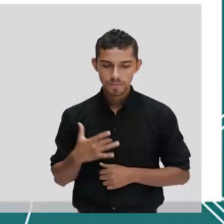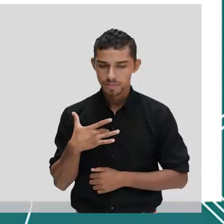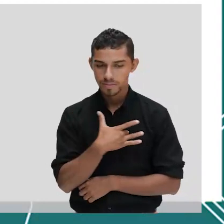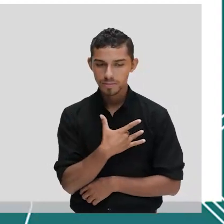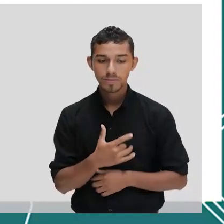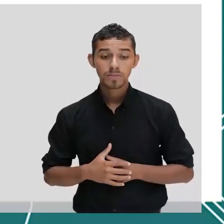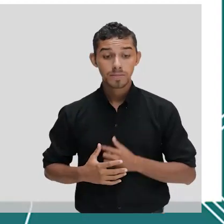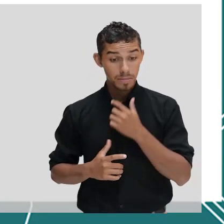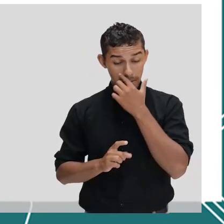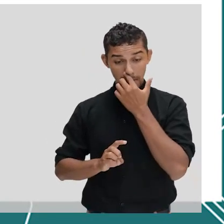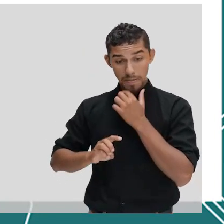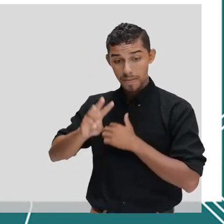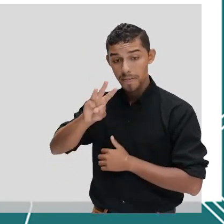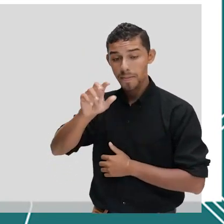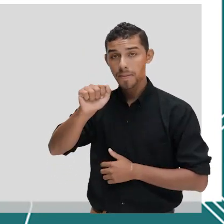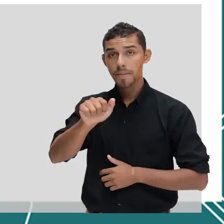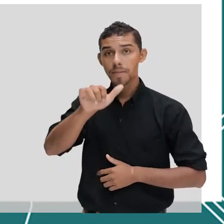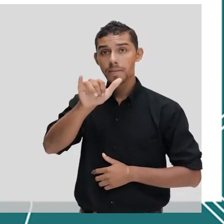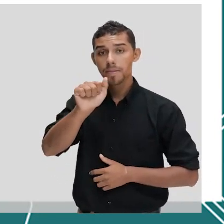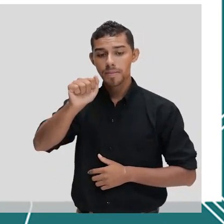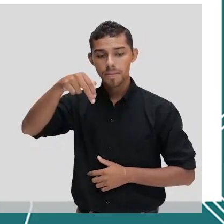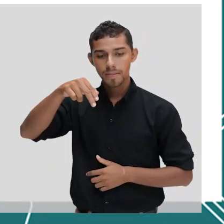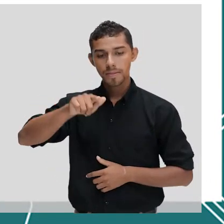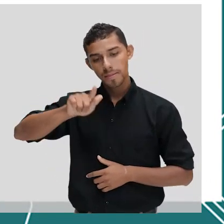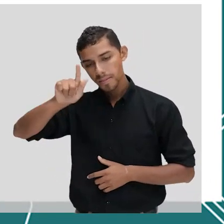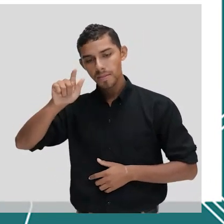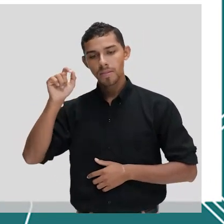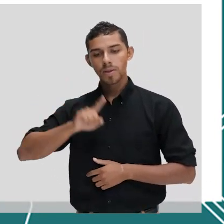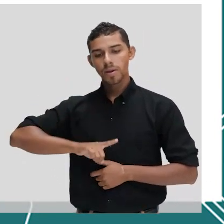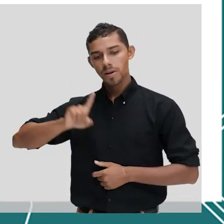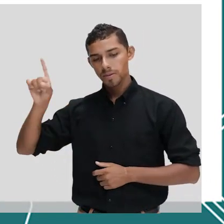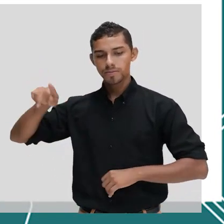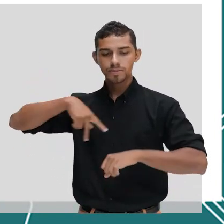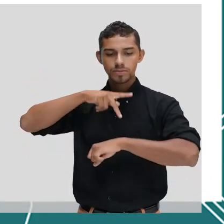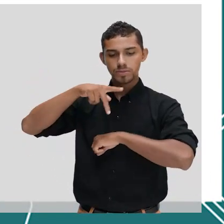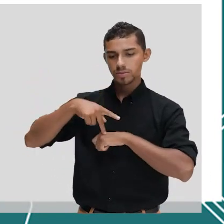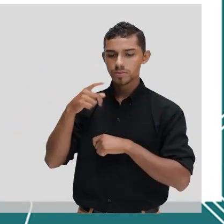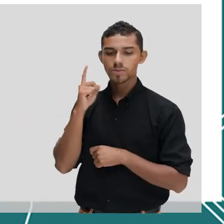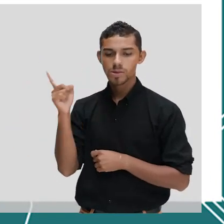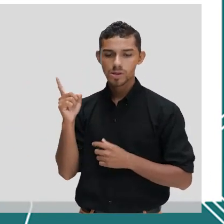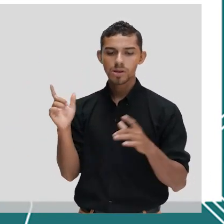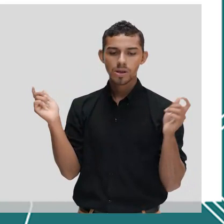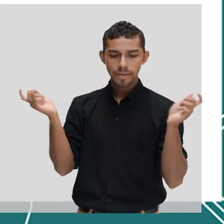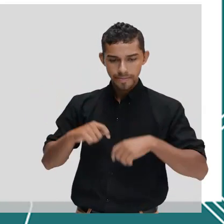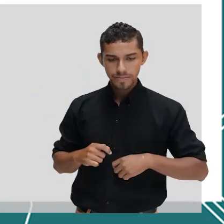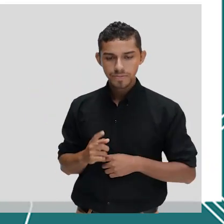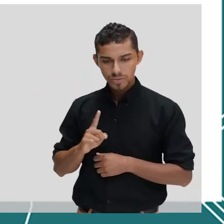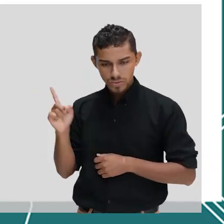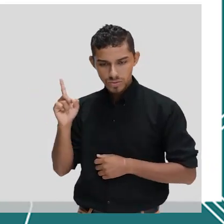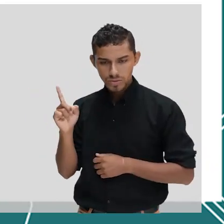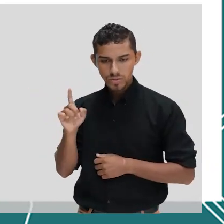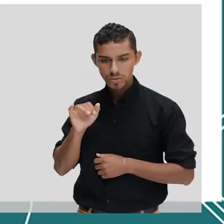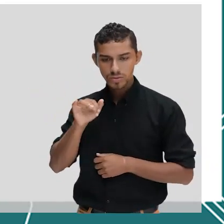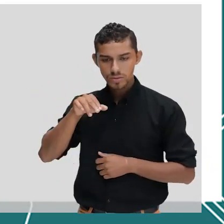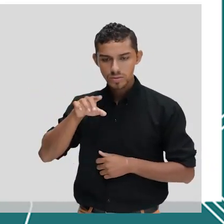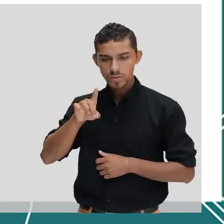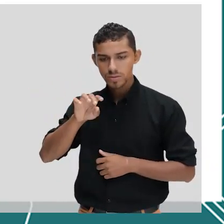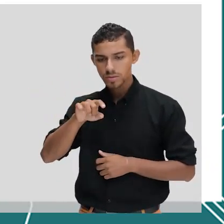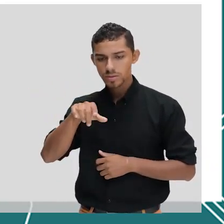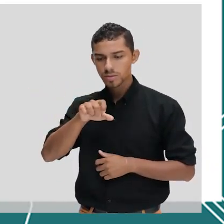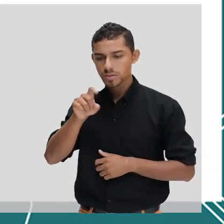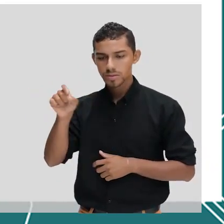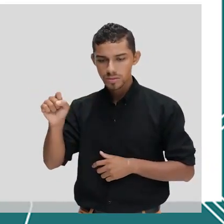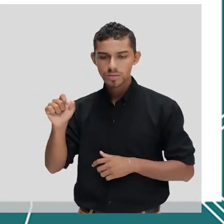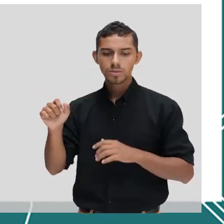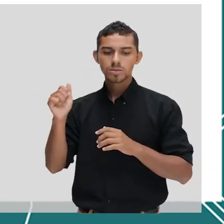O Wayang, que é o teatro de fantoche da Indonésia, que é patrimônio imaterial da humanidade. Os bonecos são patrimônio, mas o conceito em